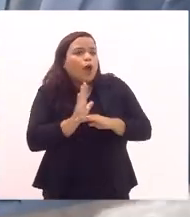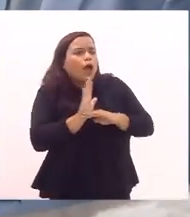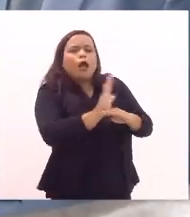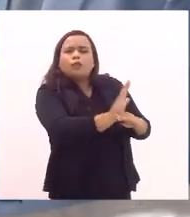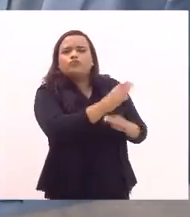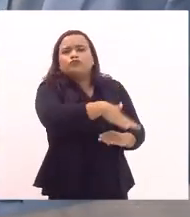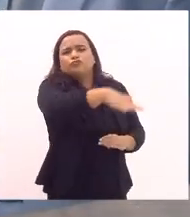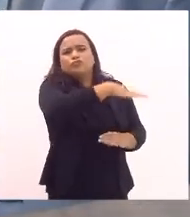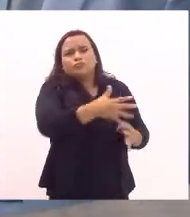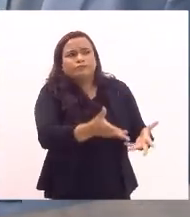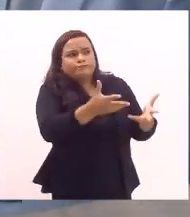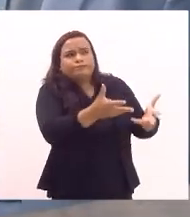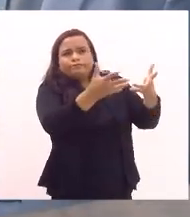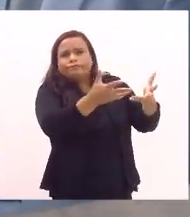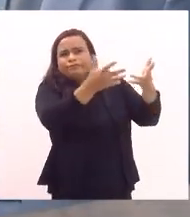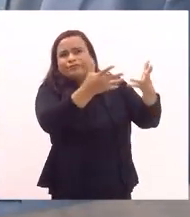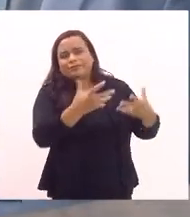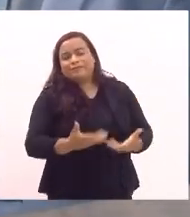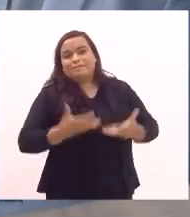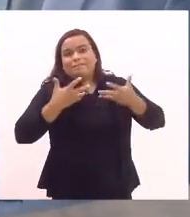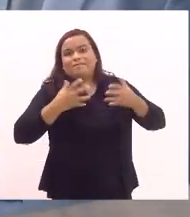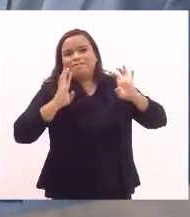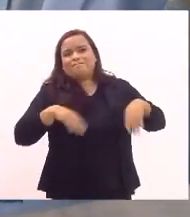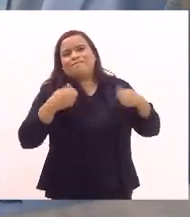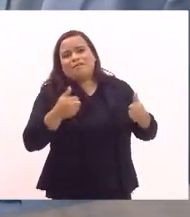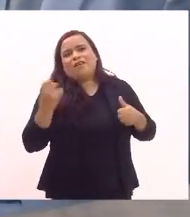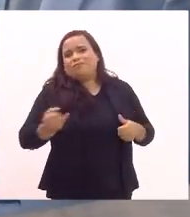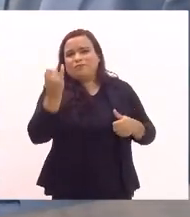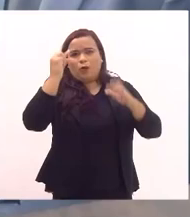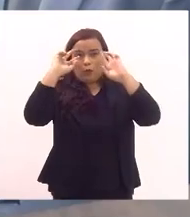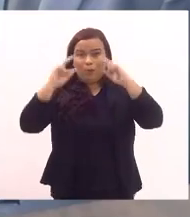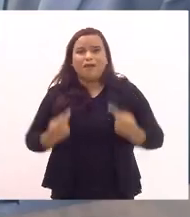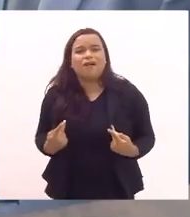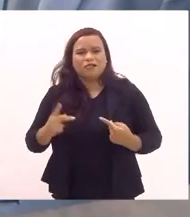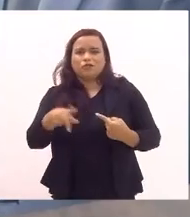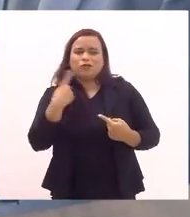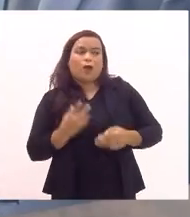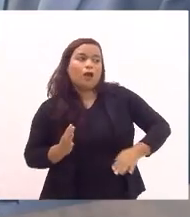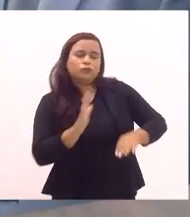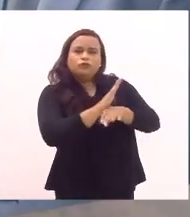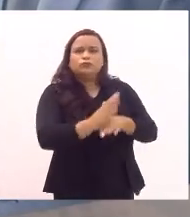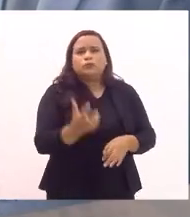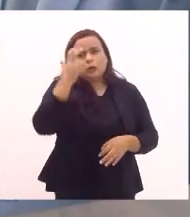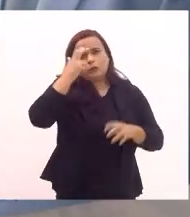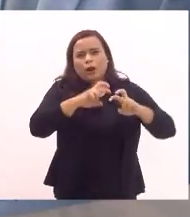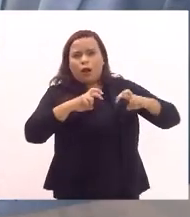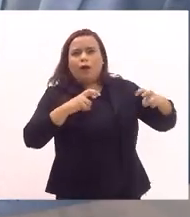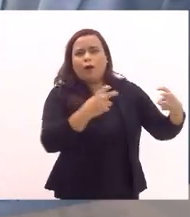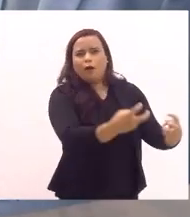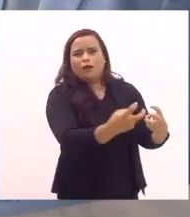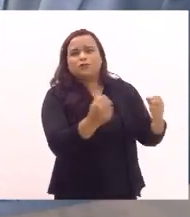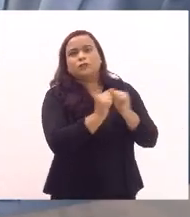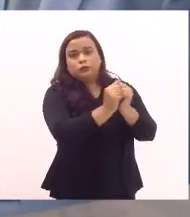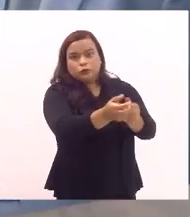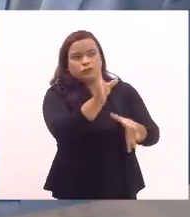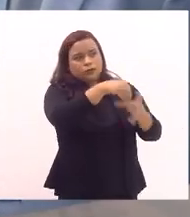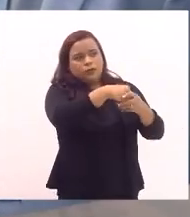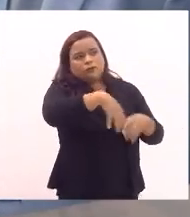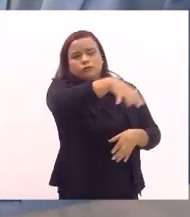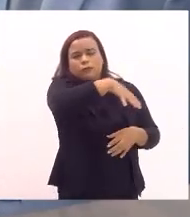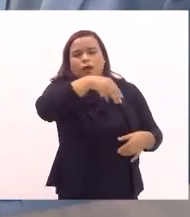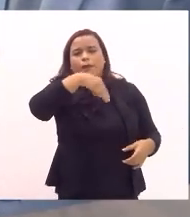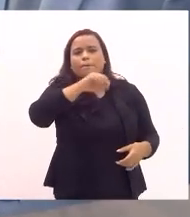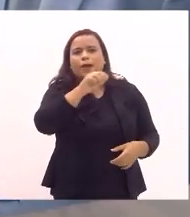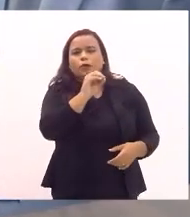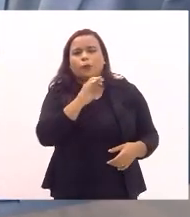algo que eleva a alma do ser humano é importantíssimo a gente introduzir a roda de Cultura dentro do Manoel Correia